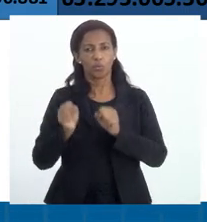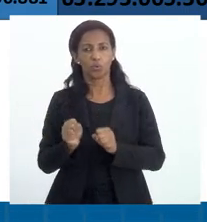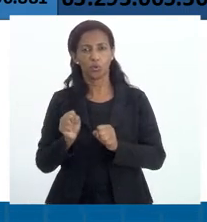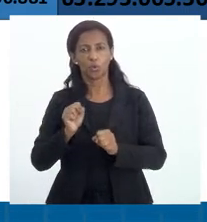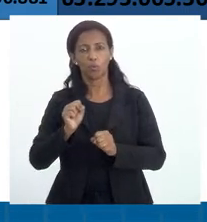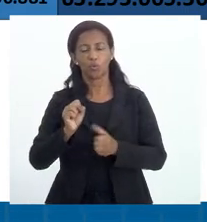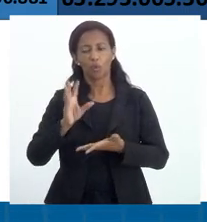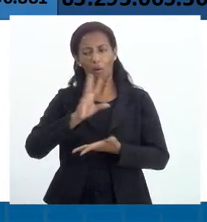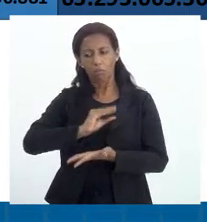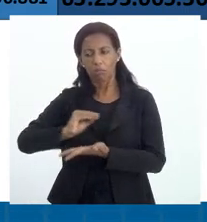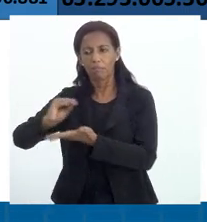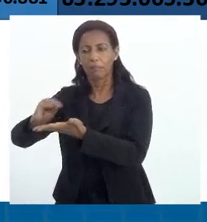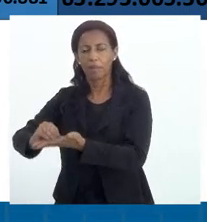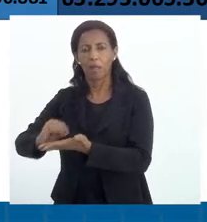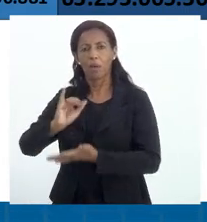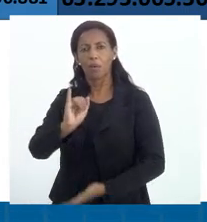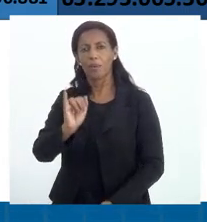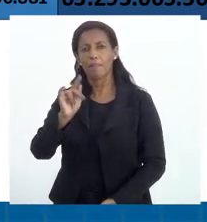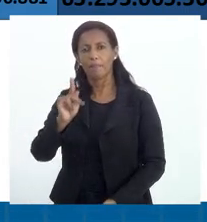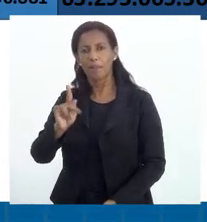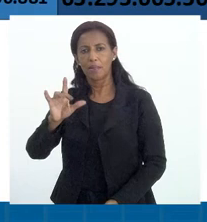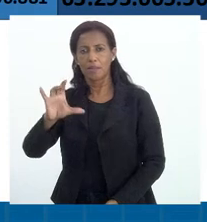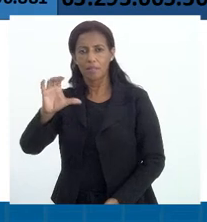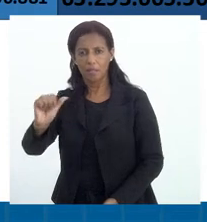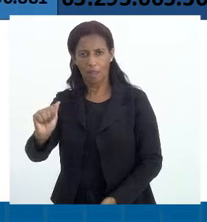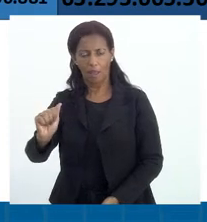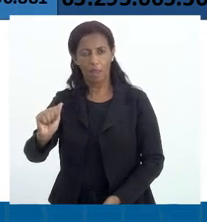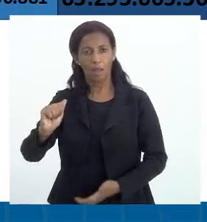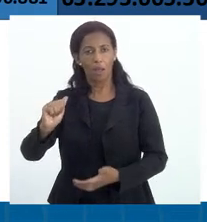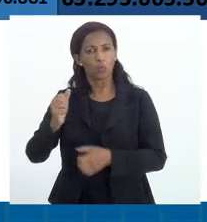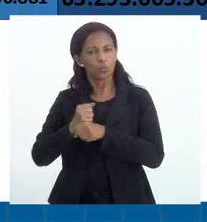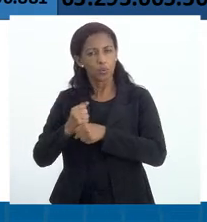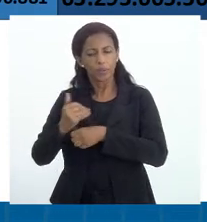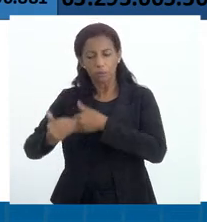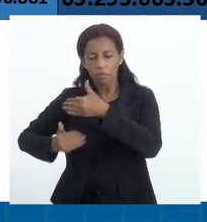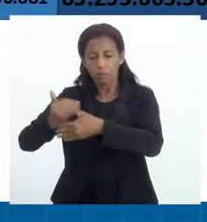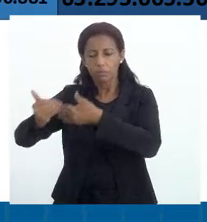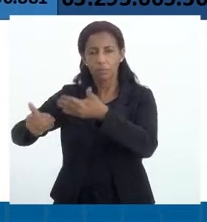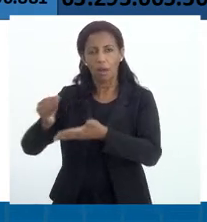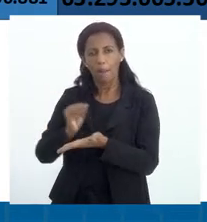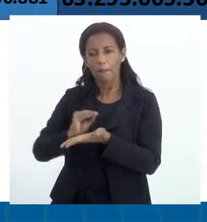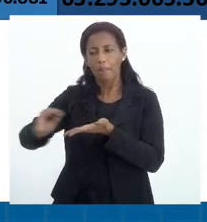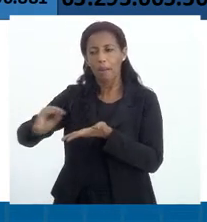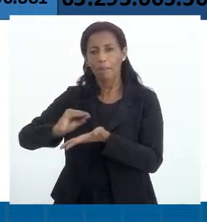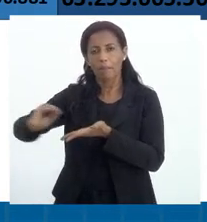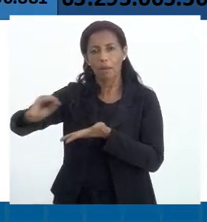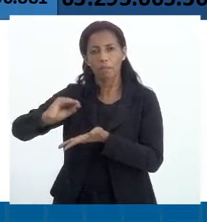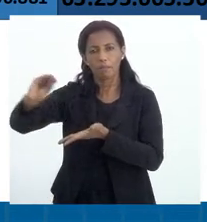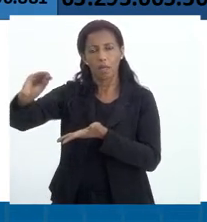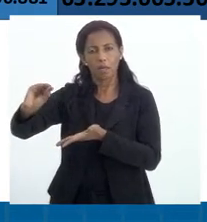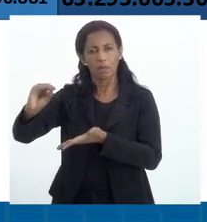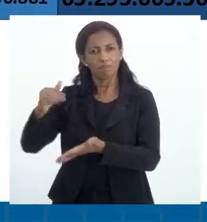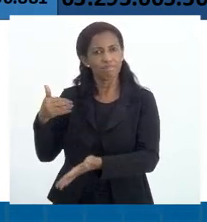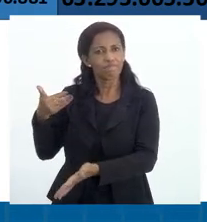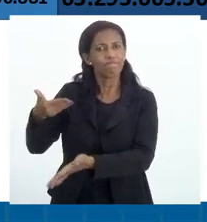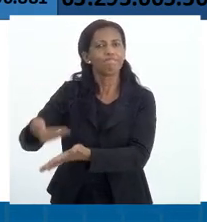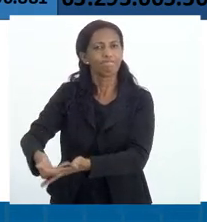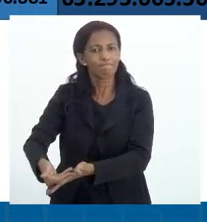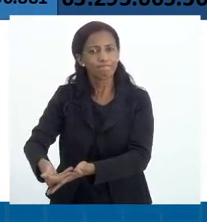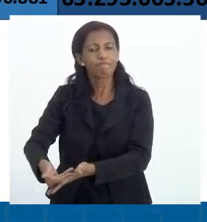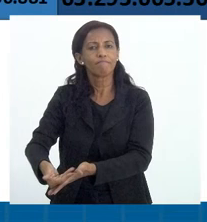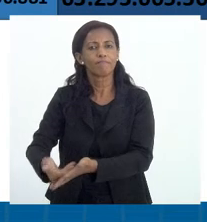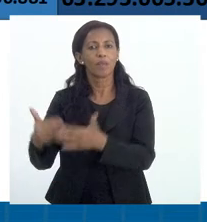aplicar o IPCA acumulado nos anos subsequentes, nós aplicamos o IPCA acumulado e chegamos a